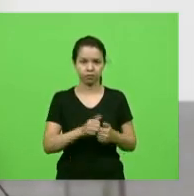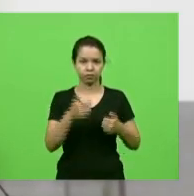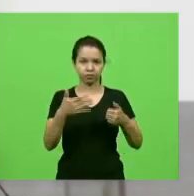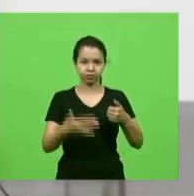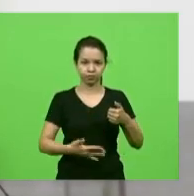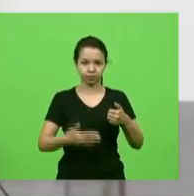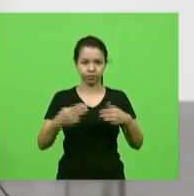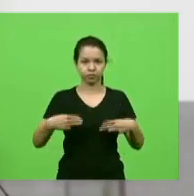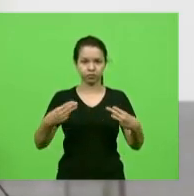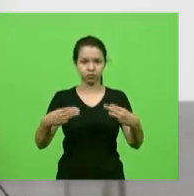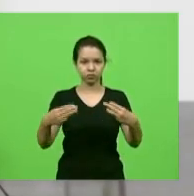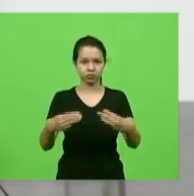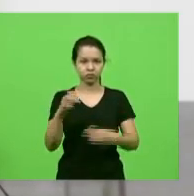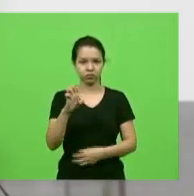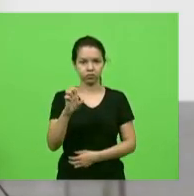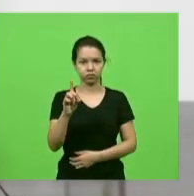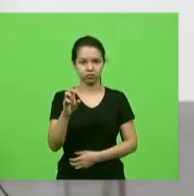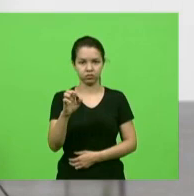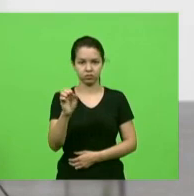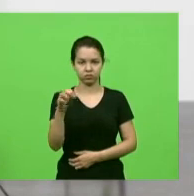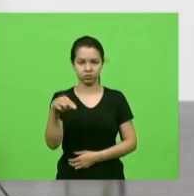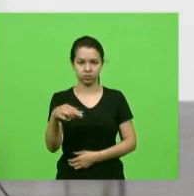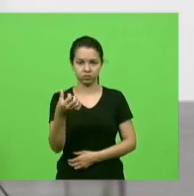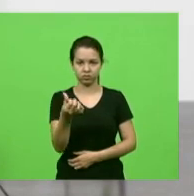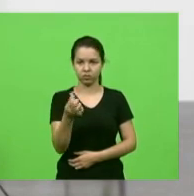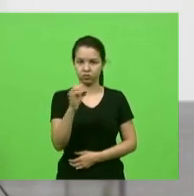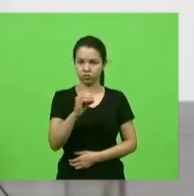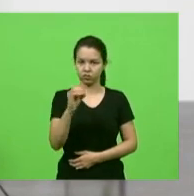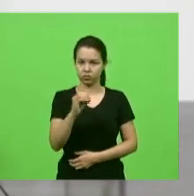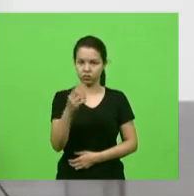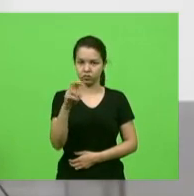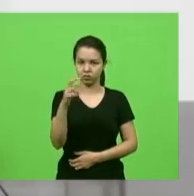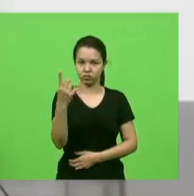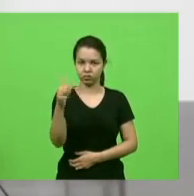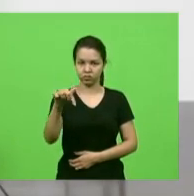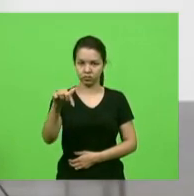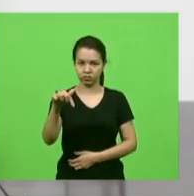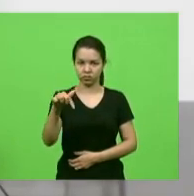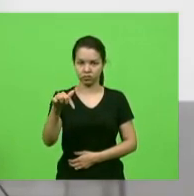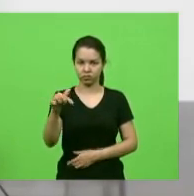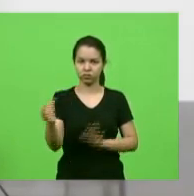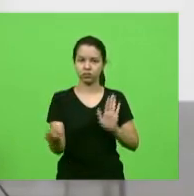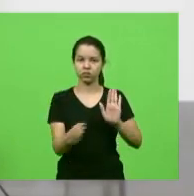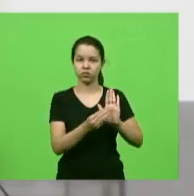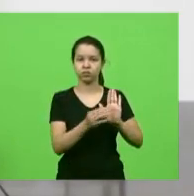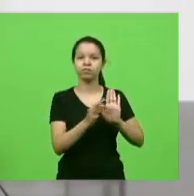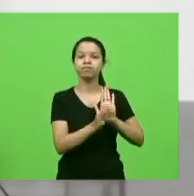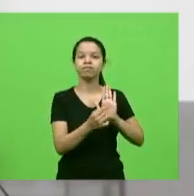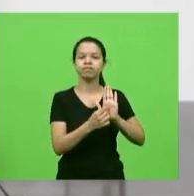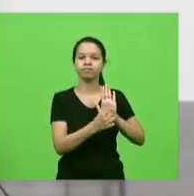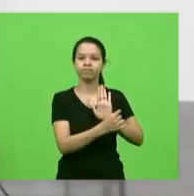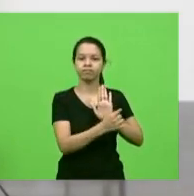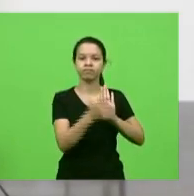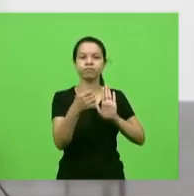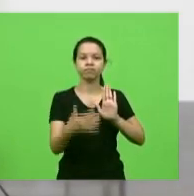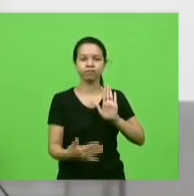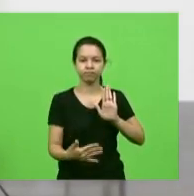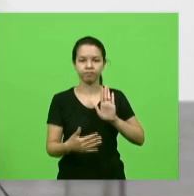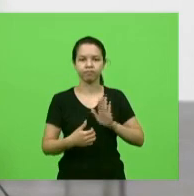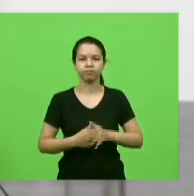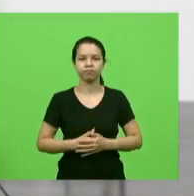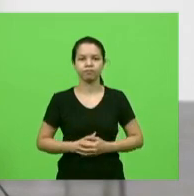em 6 de outubro de 2017. Destaco no que interessa. As causas